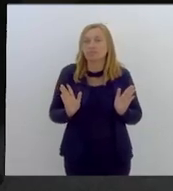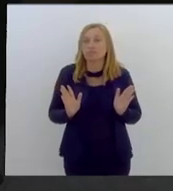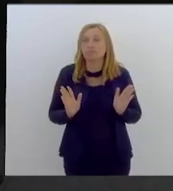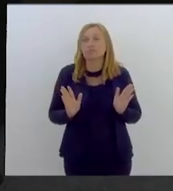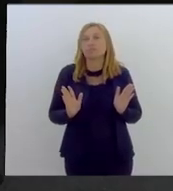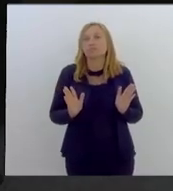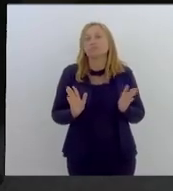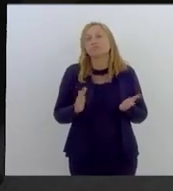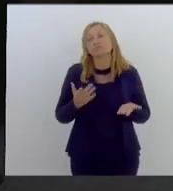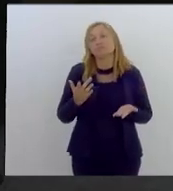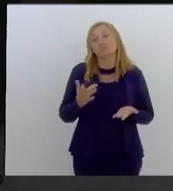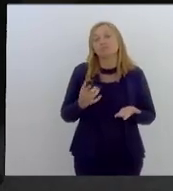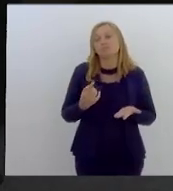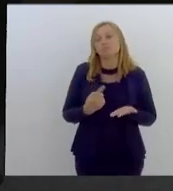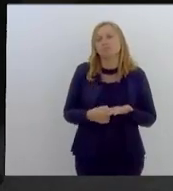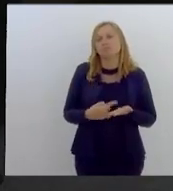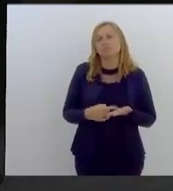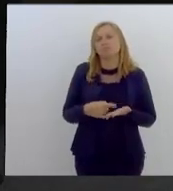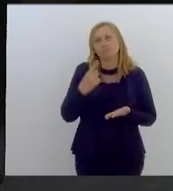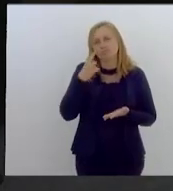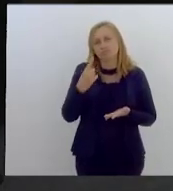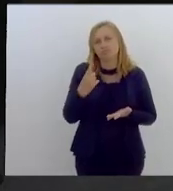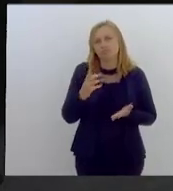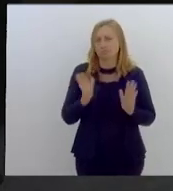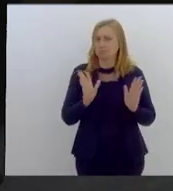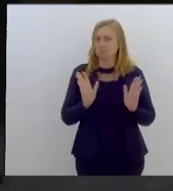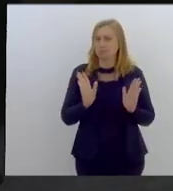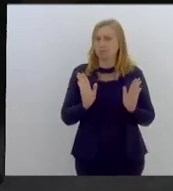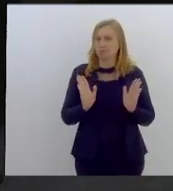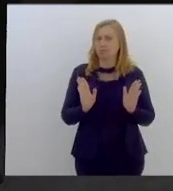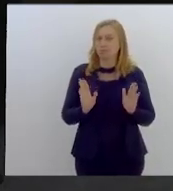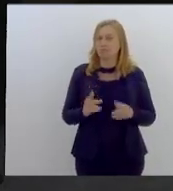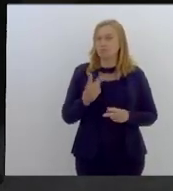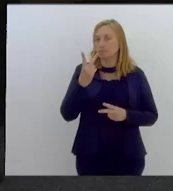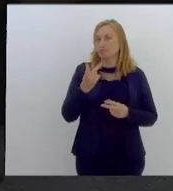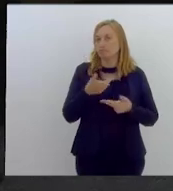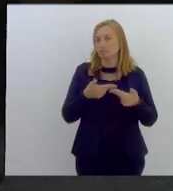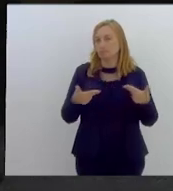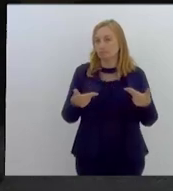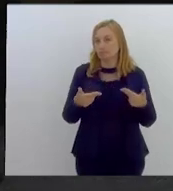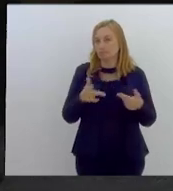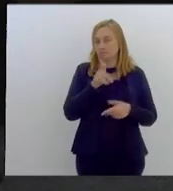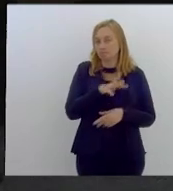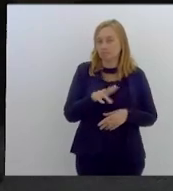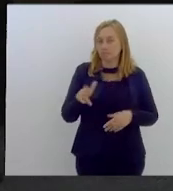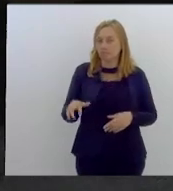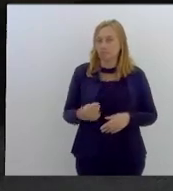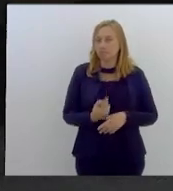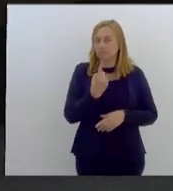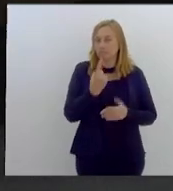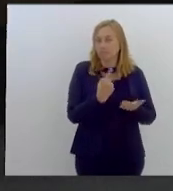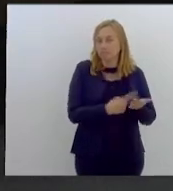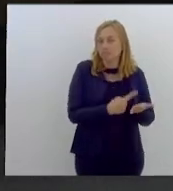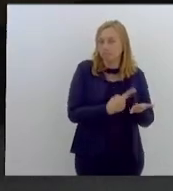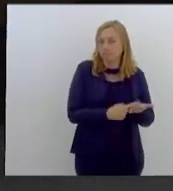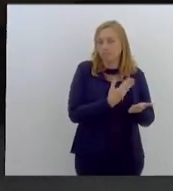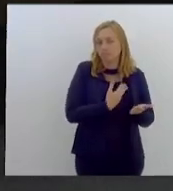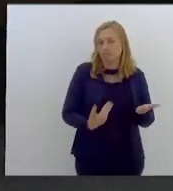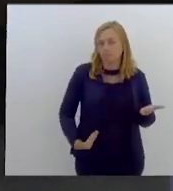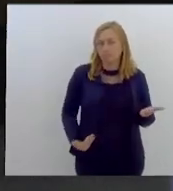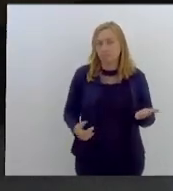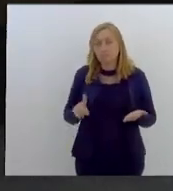o acordo, pelo que eu vi aqui. Não, mas eu... Olha só, são duas coisas distintas. Uma é acordo com o